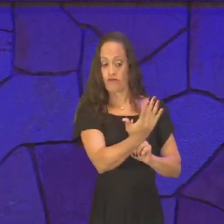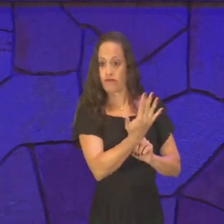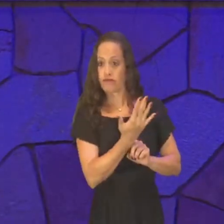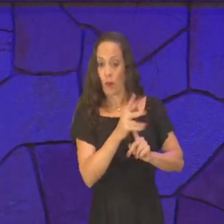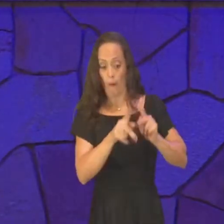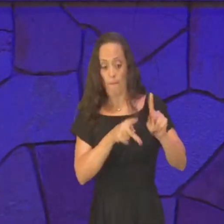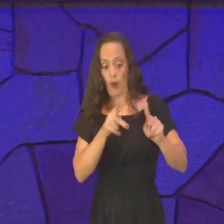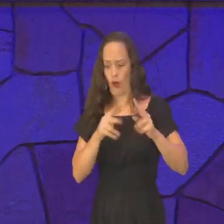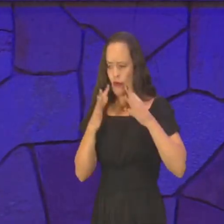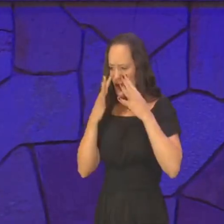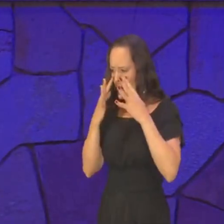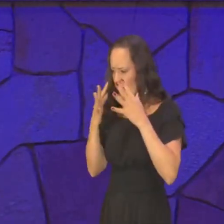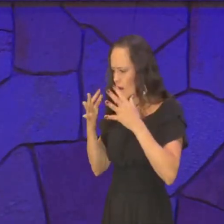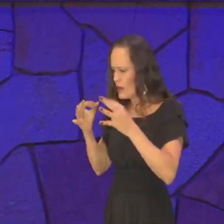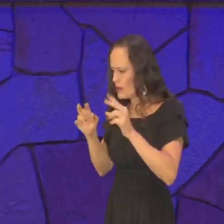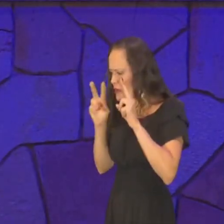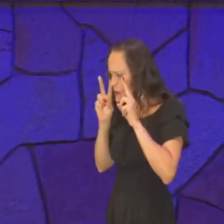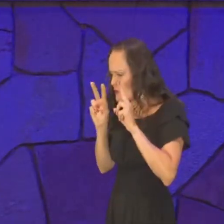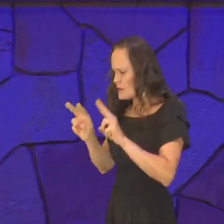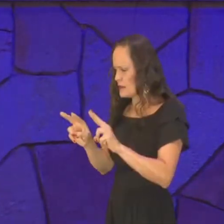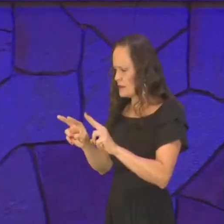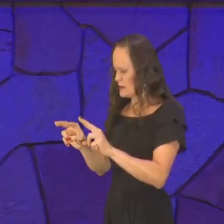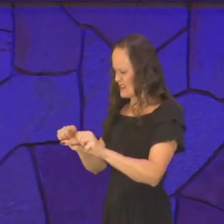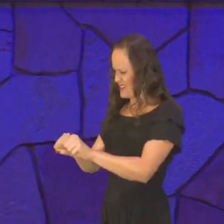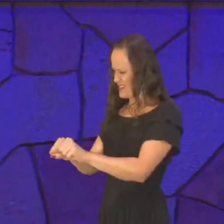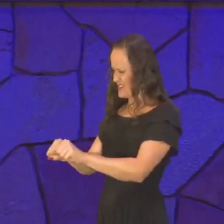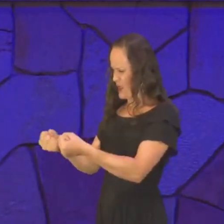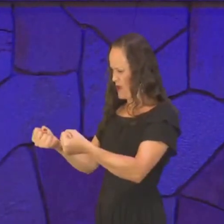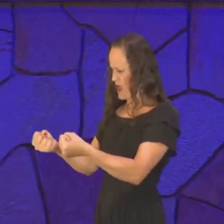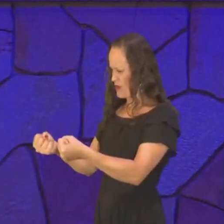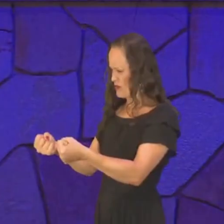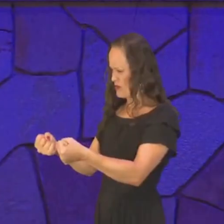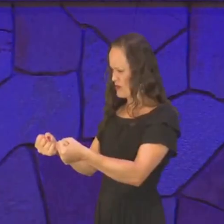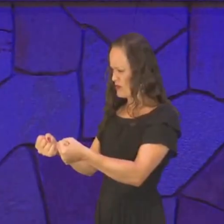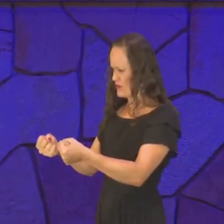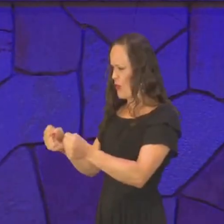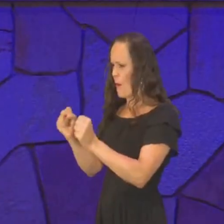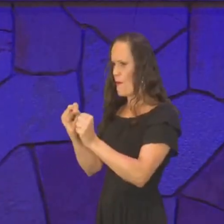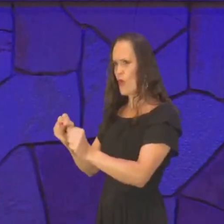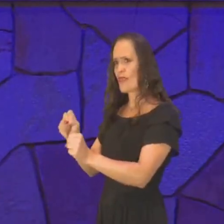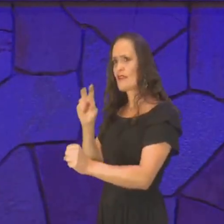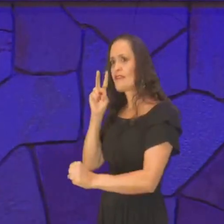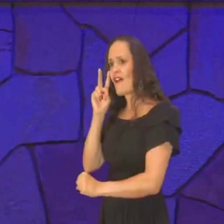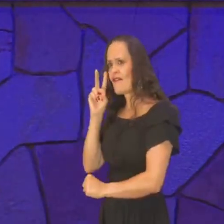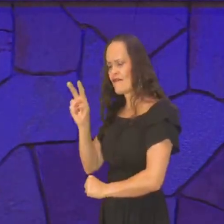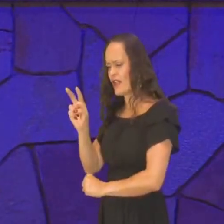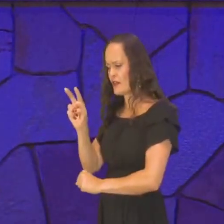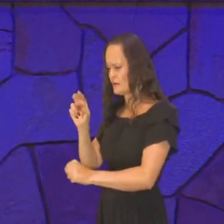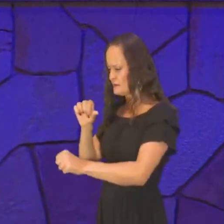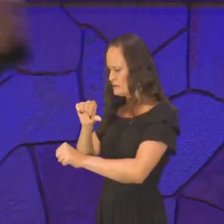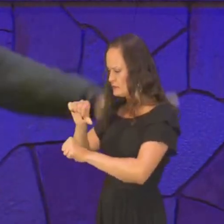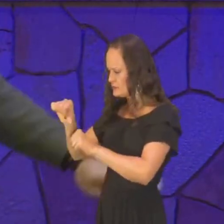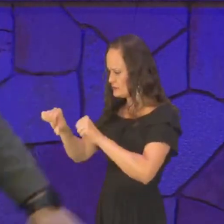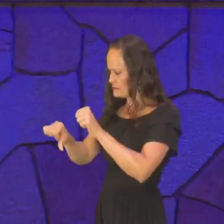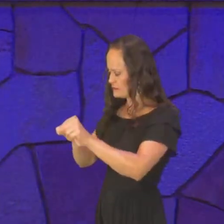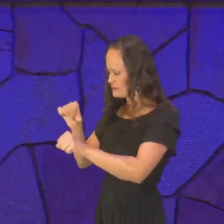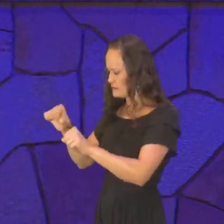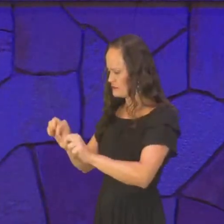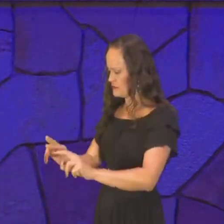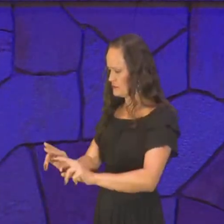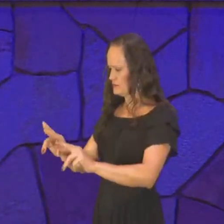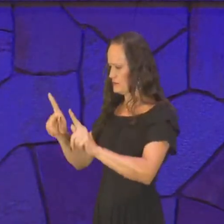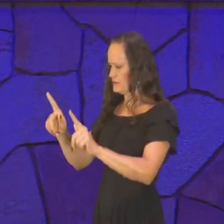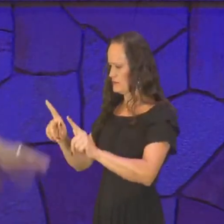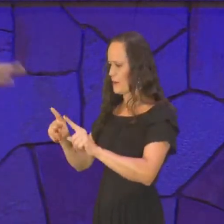aquele altar e percebesse que o altar estava quebrado, que eles pudessem reconhecer que algo essencial havia sido